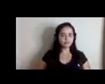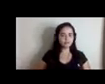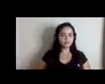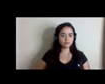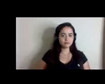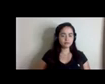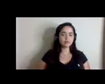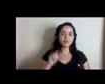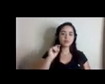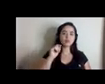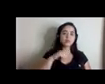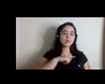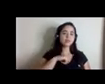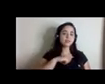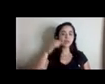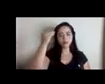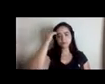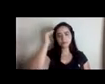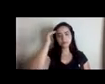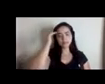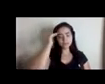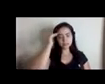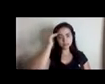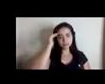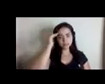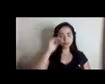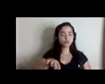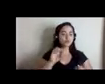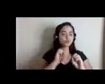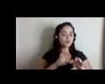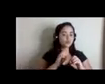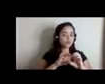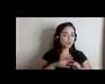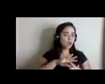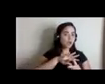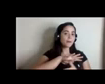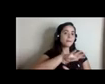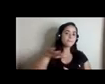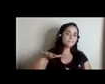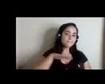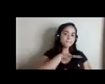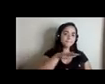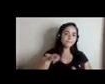O que temos compreendido como educar para o mundo do trabalho?